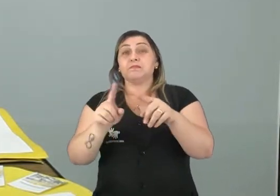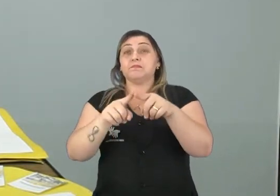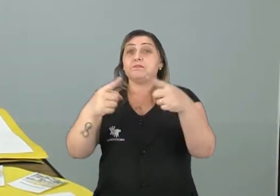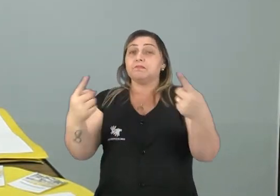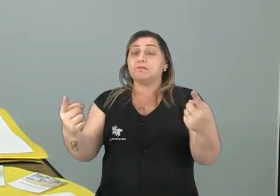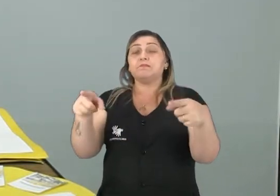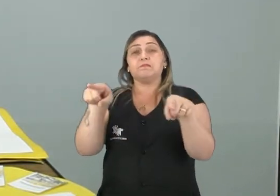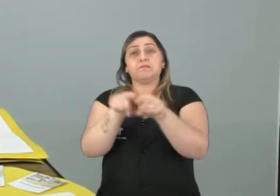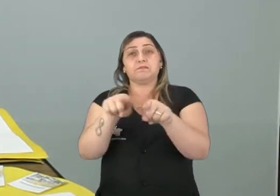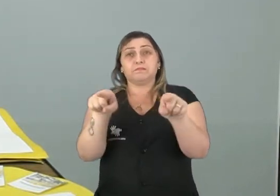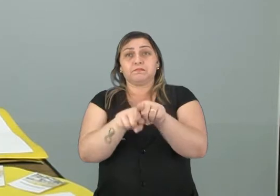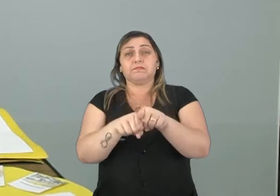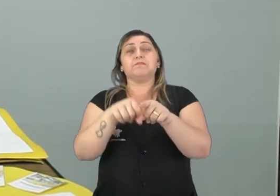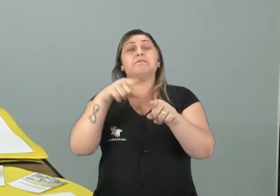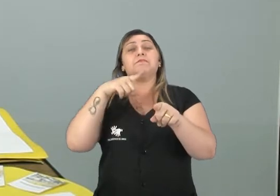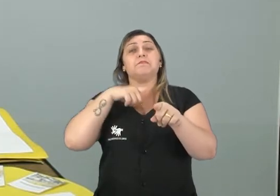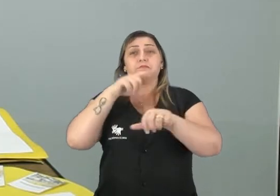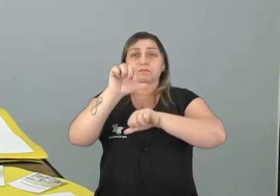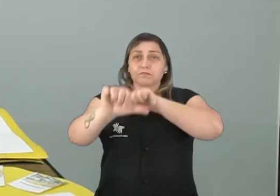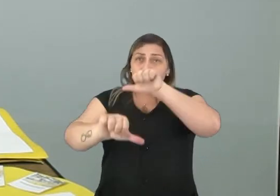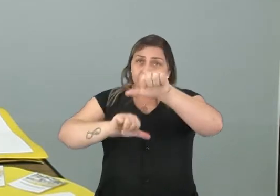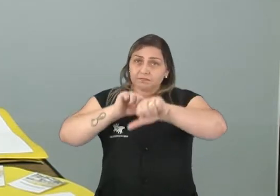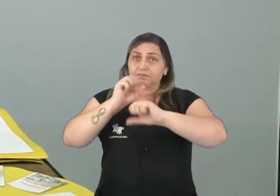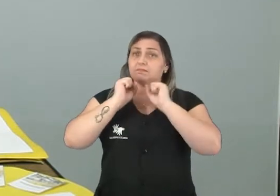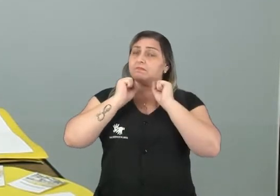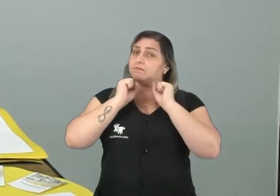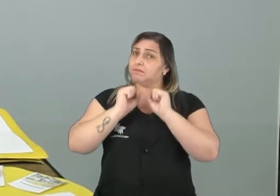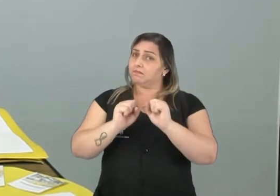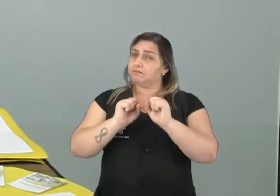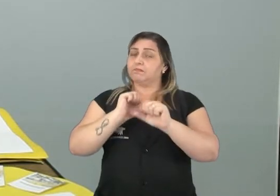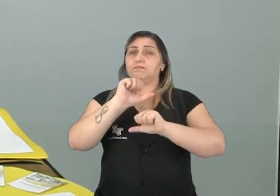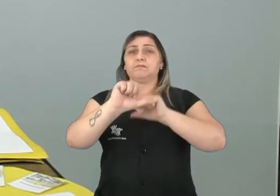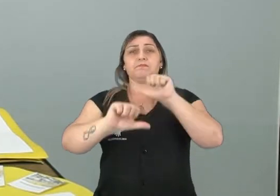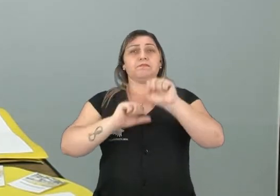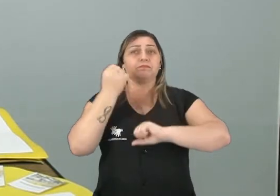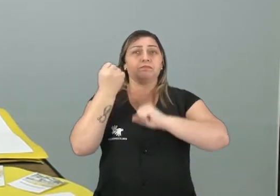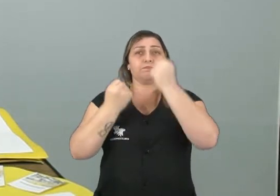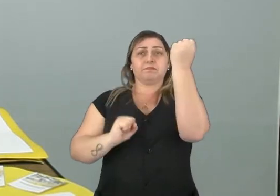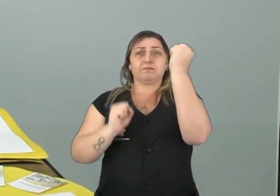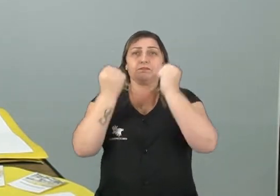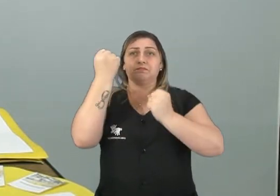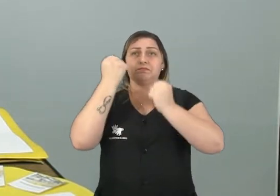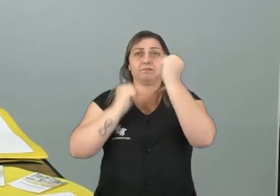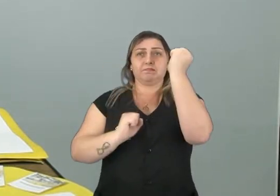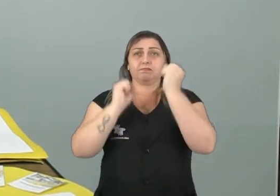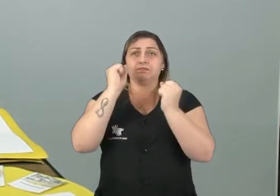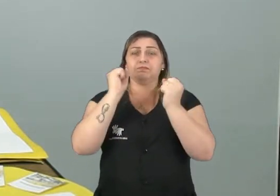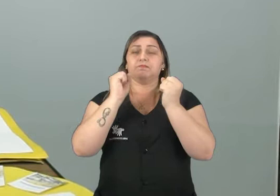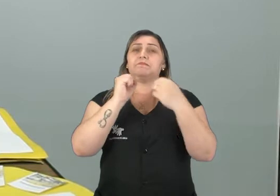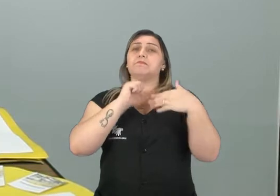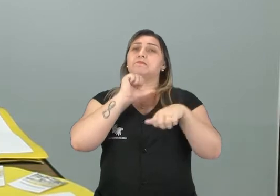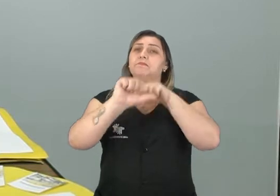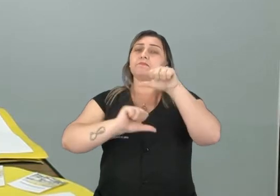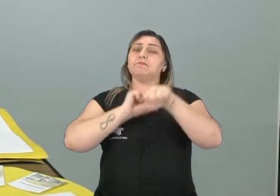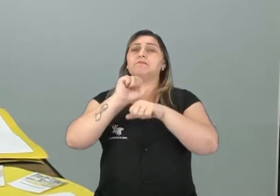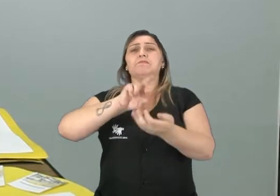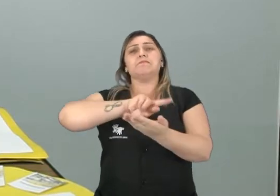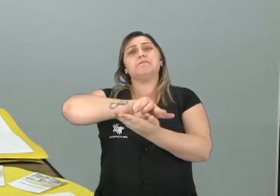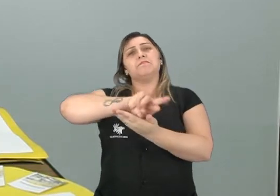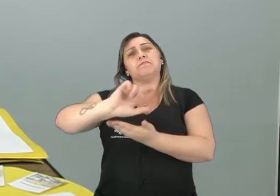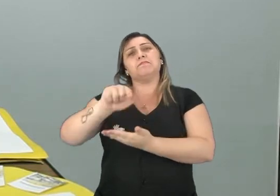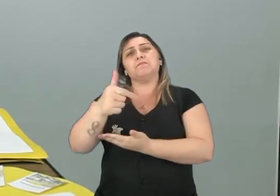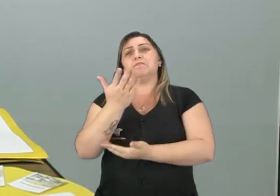mandioca também passa ela pode também passar processo de industrialização e aí ser transformada em diversos